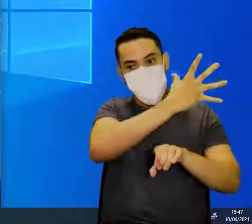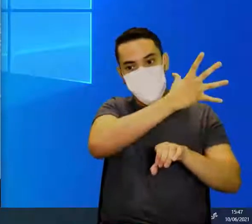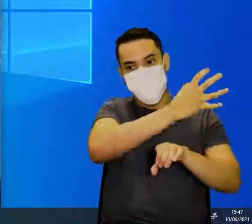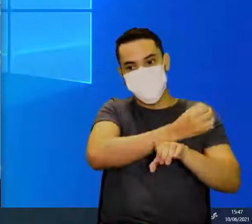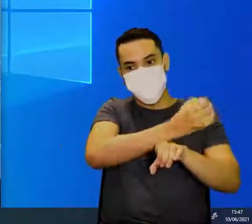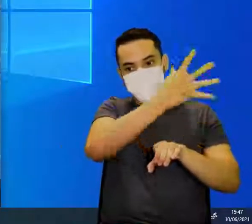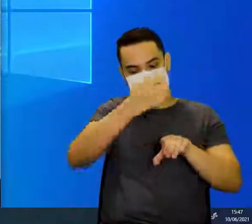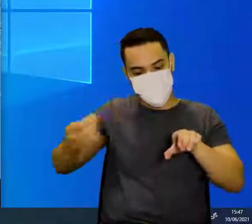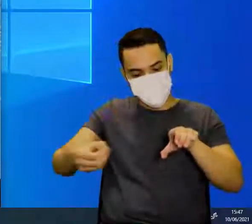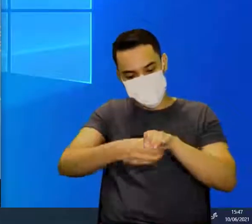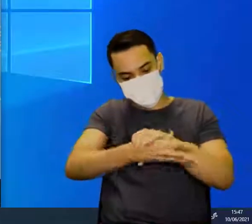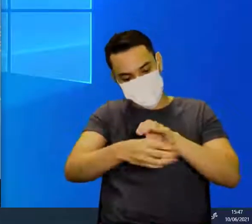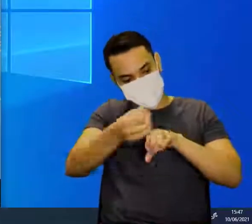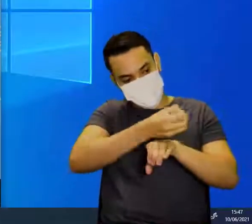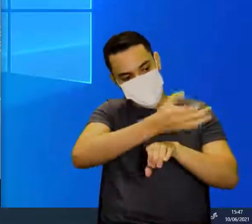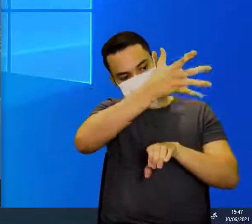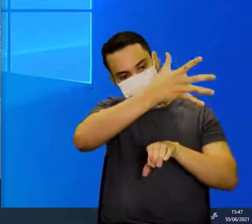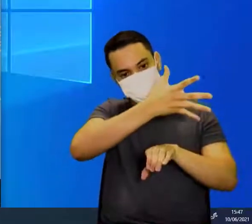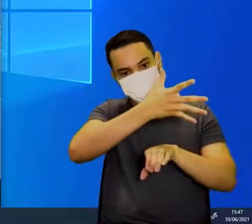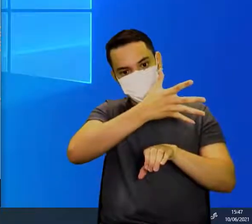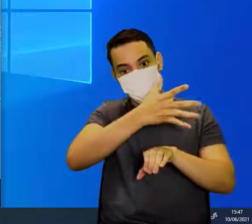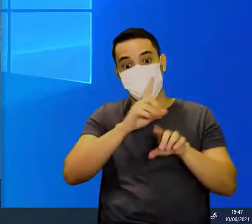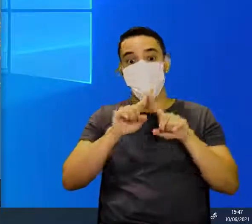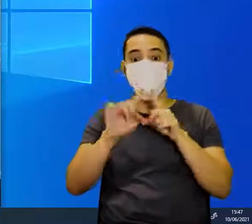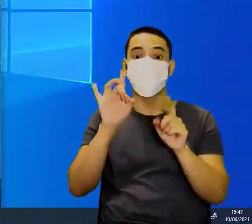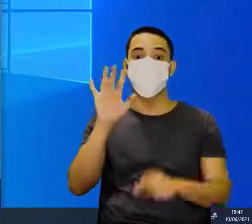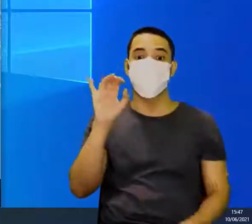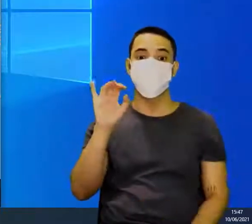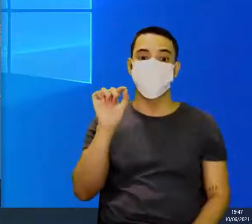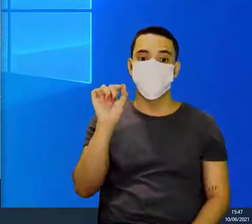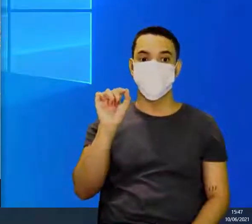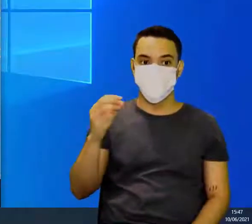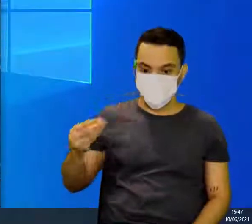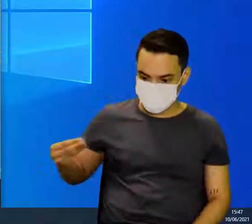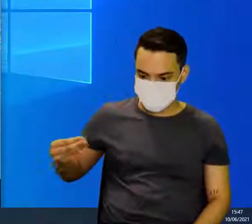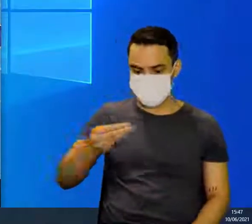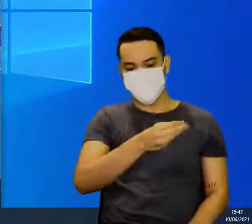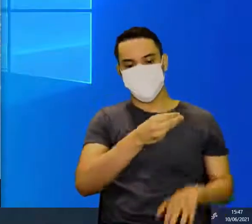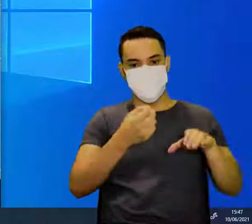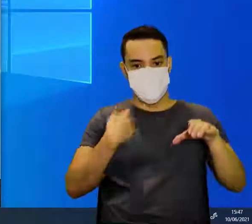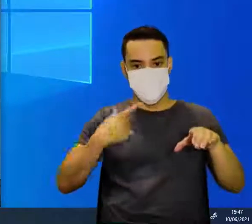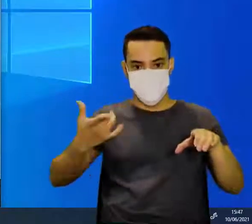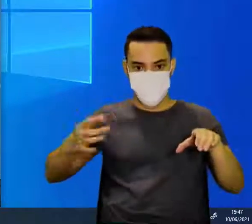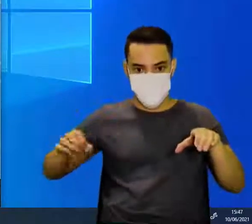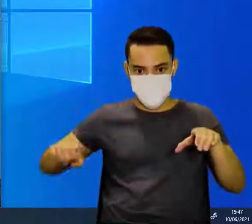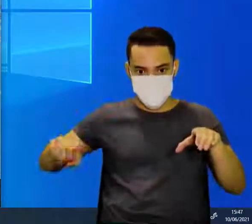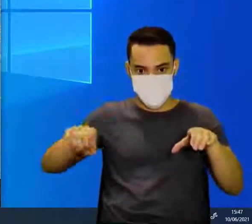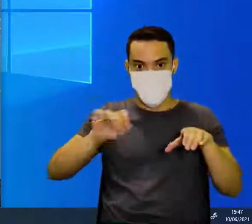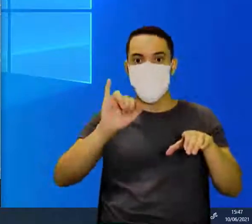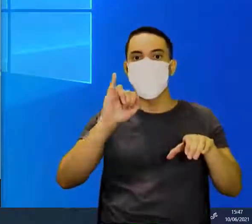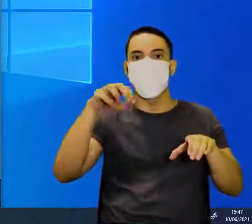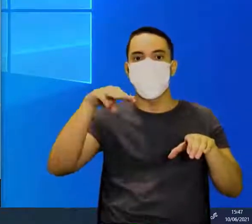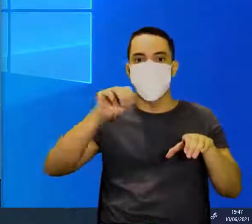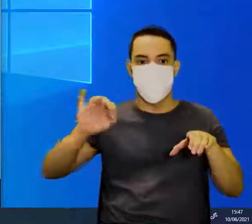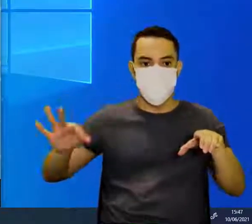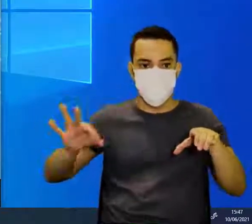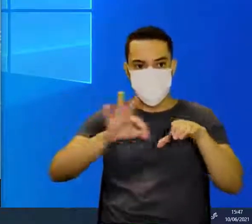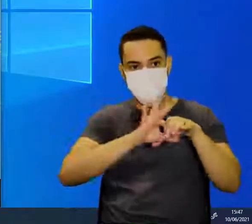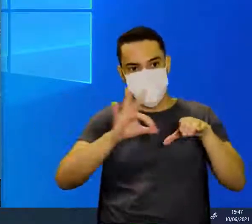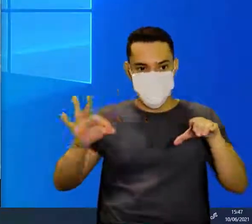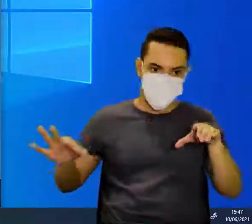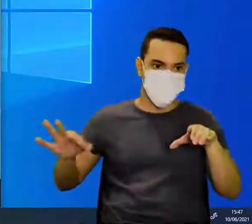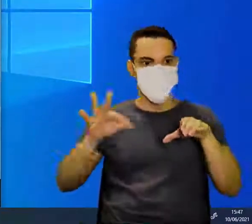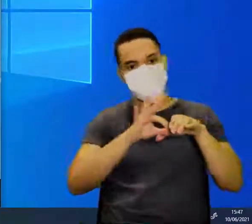Mas essa corrente, ó, ela só existe enquanto eu estou passando o ímã aqui dentro. Olha só, opa, ó,